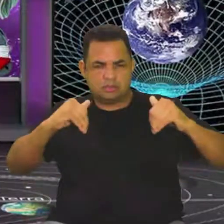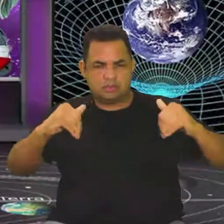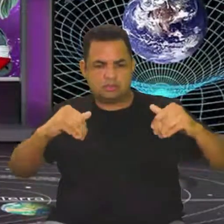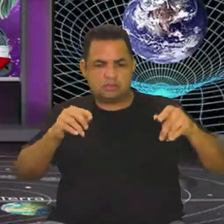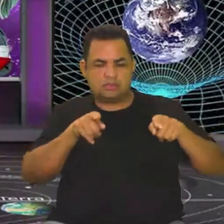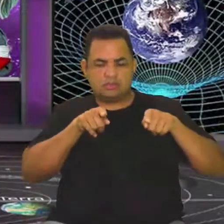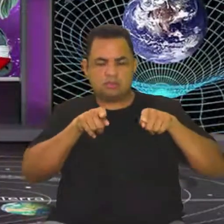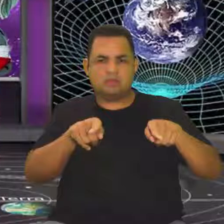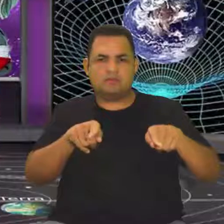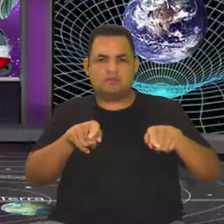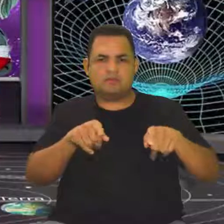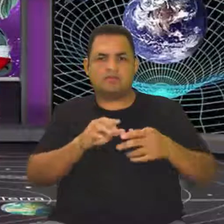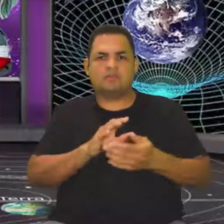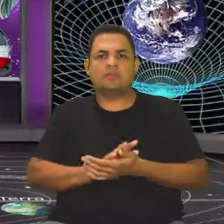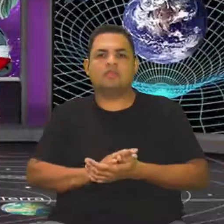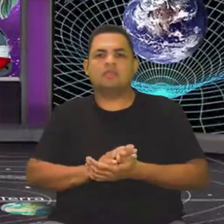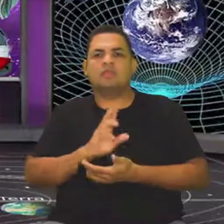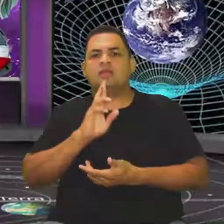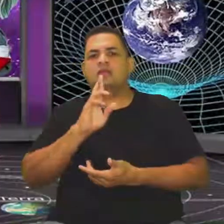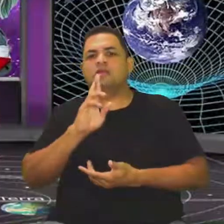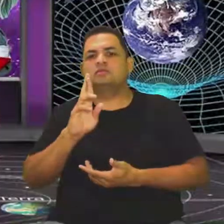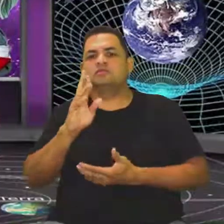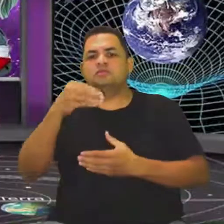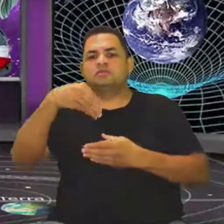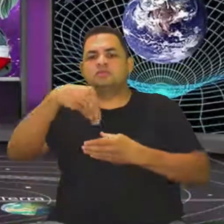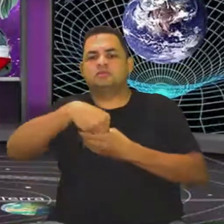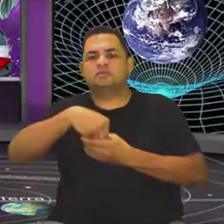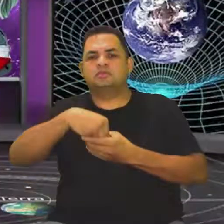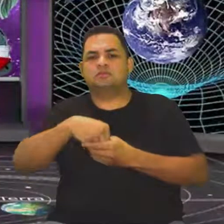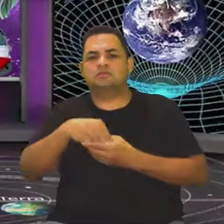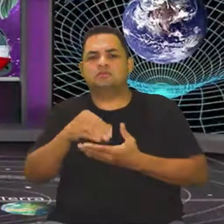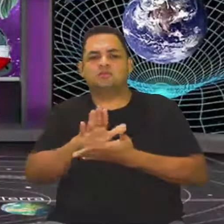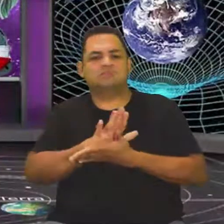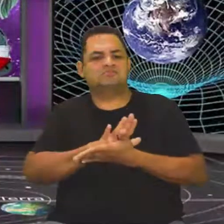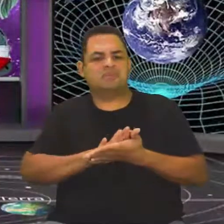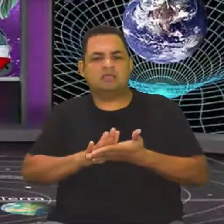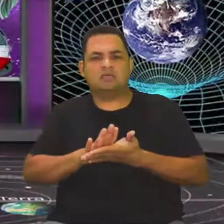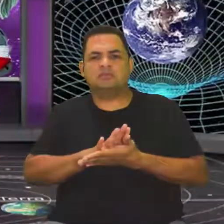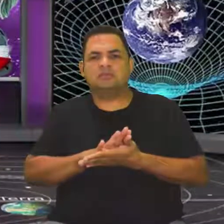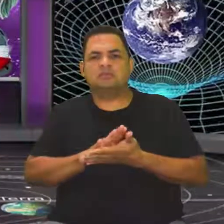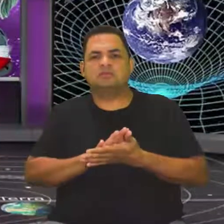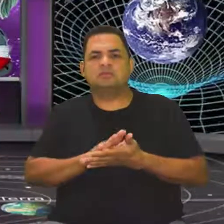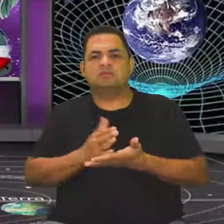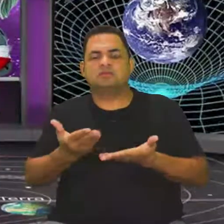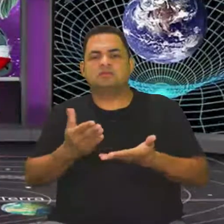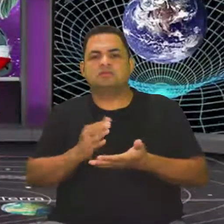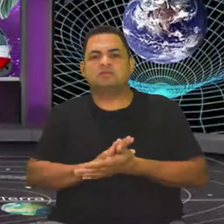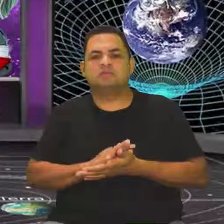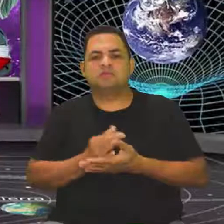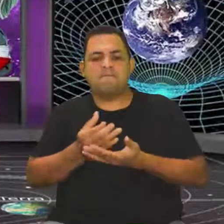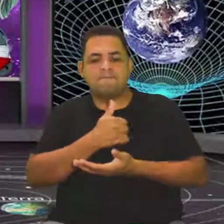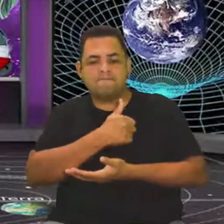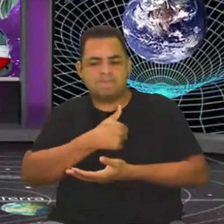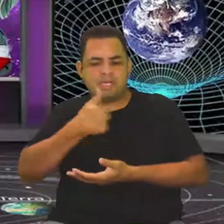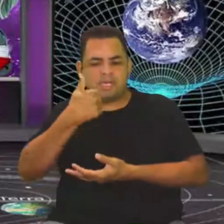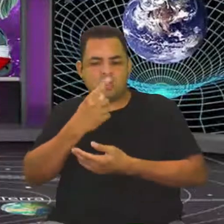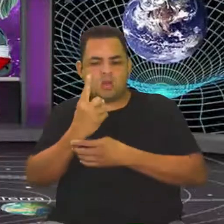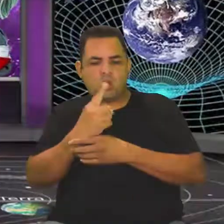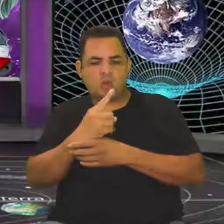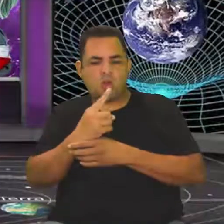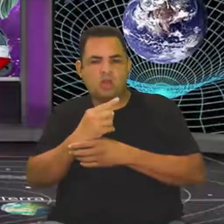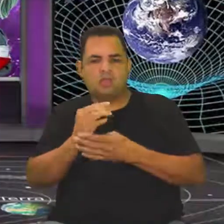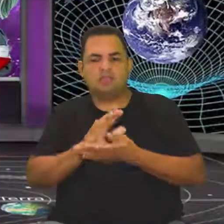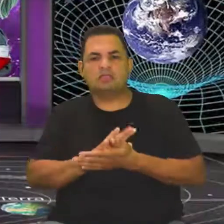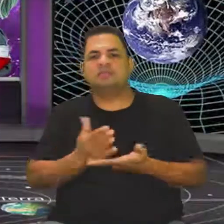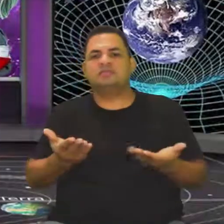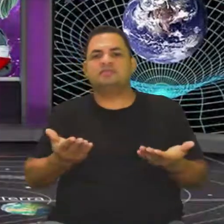resistência interna quase nula, certo? Aí eu vou conseguir ter uma melhor precisão. Nós vimos também o voltímetro, que ele